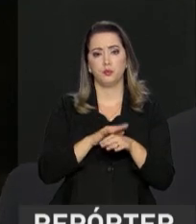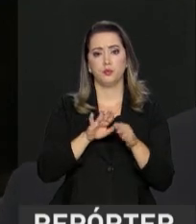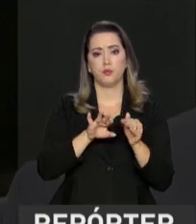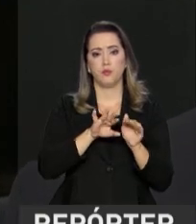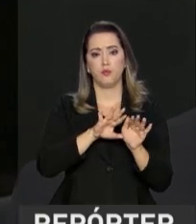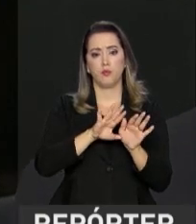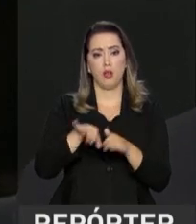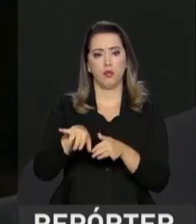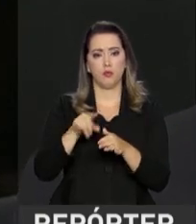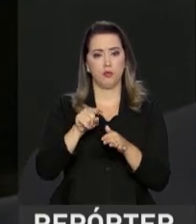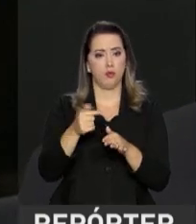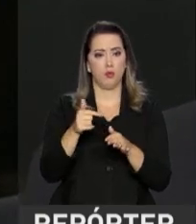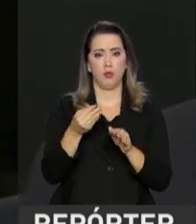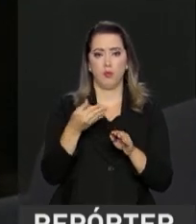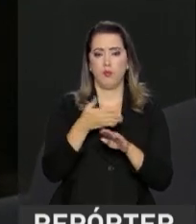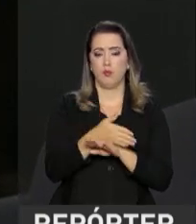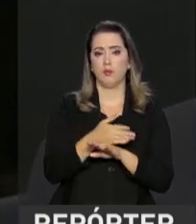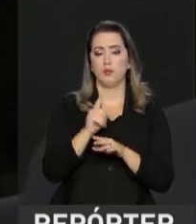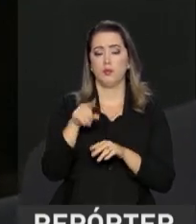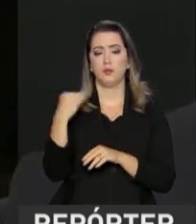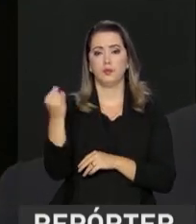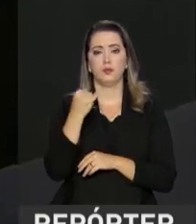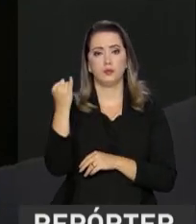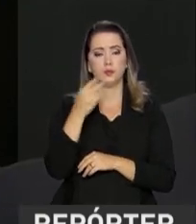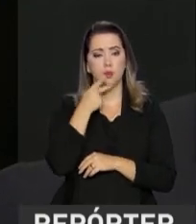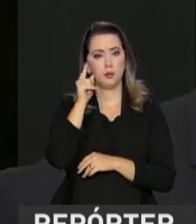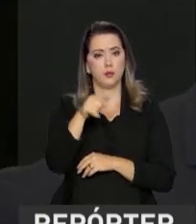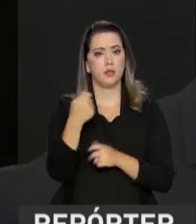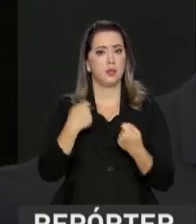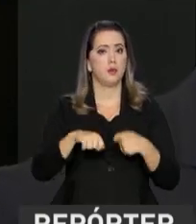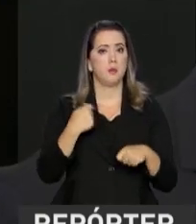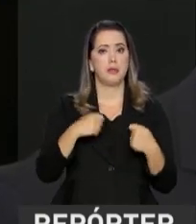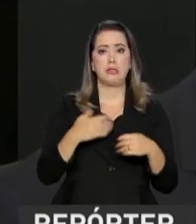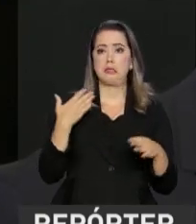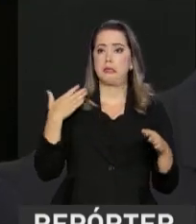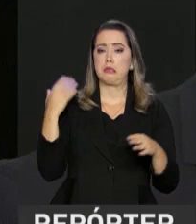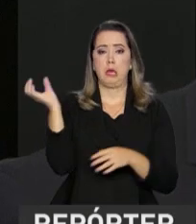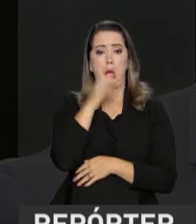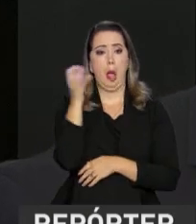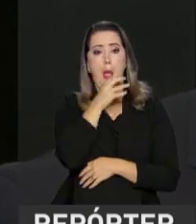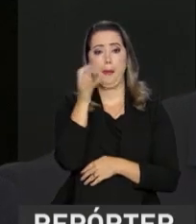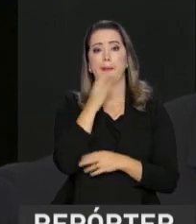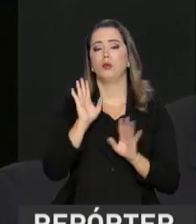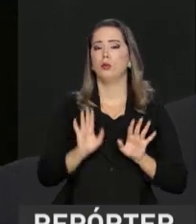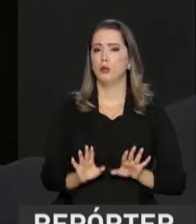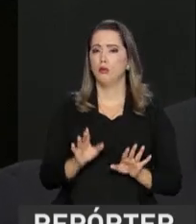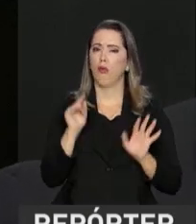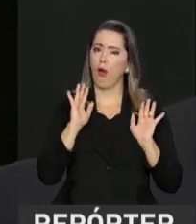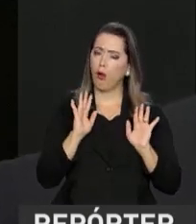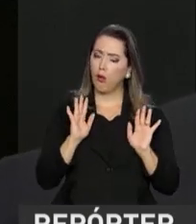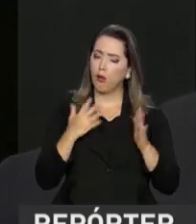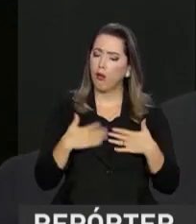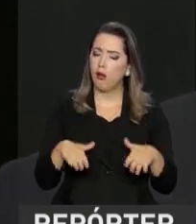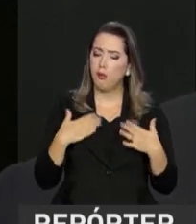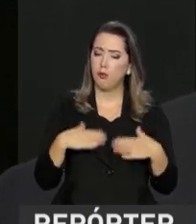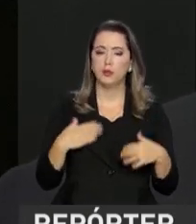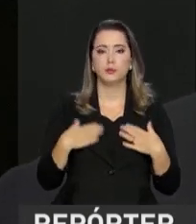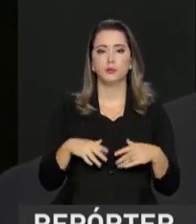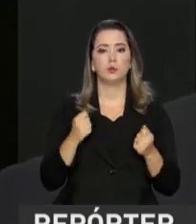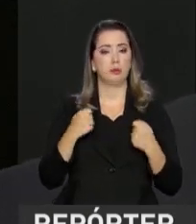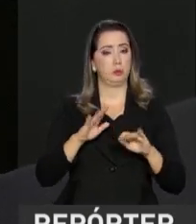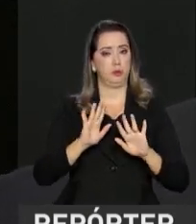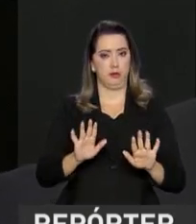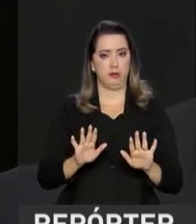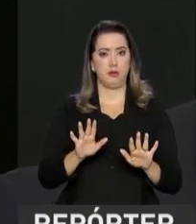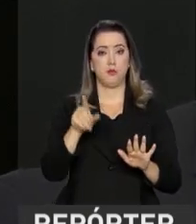fora da revisão importante dizer que as pessoas não precisam sair correndo por uma agência do inss para marcar a perícia